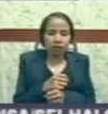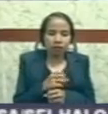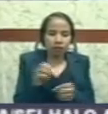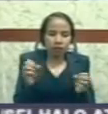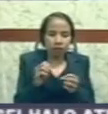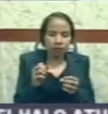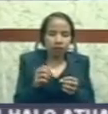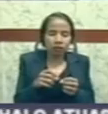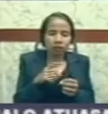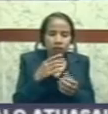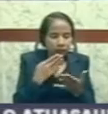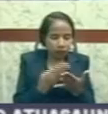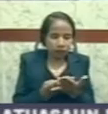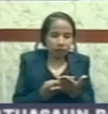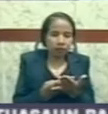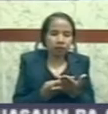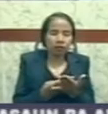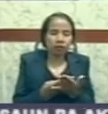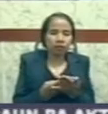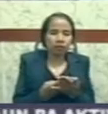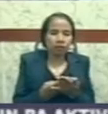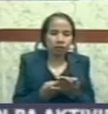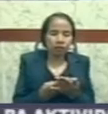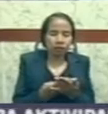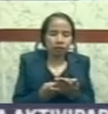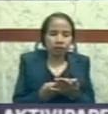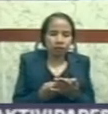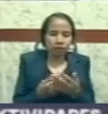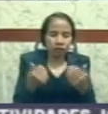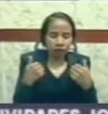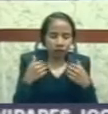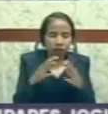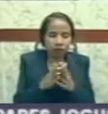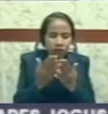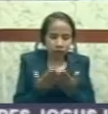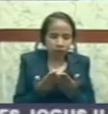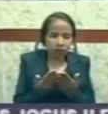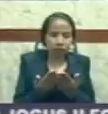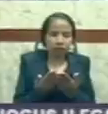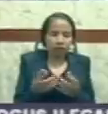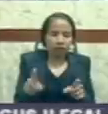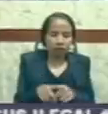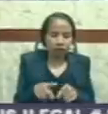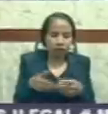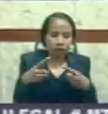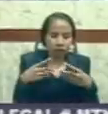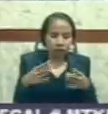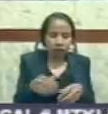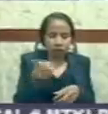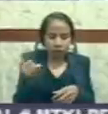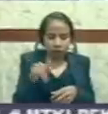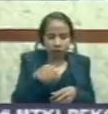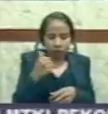e a relevância também, a referência da loja, né, mas que é livro de. Ao Honoin, Hanessan was deputado Sira Seruk